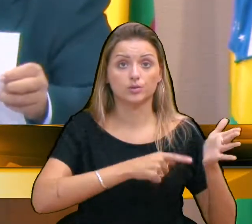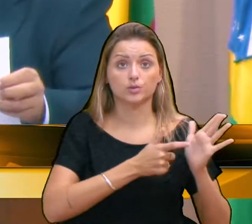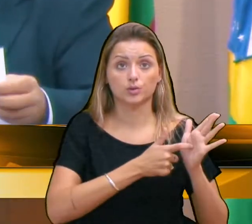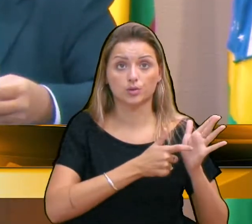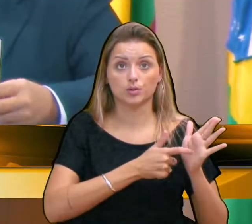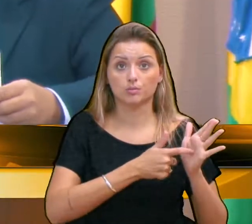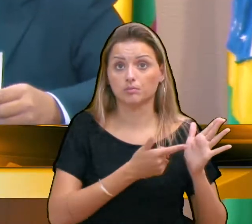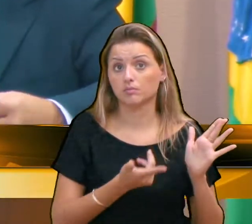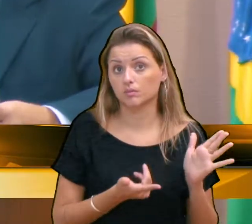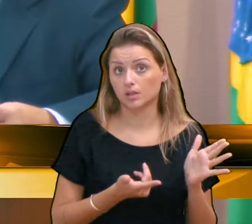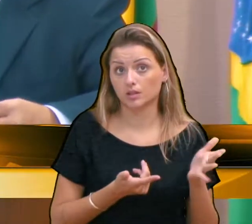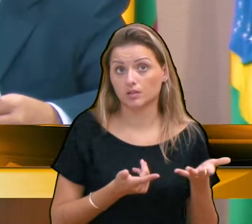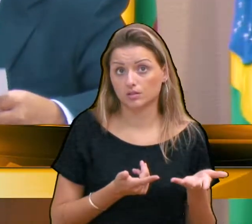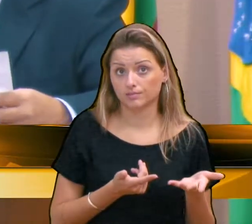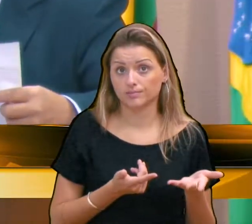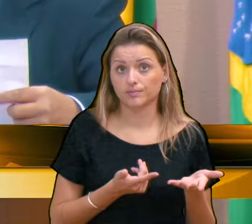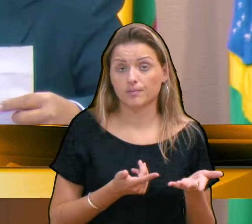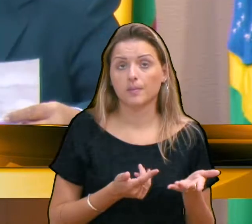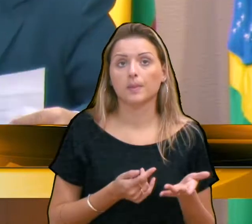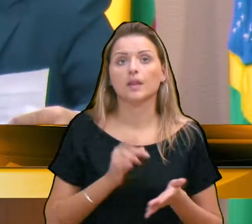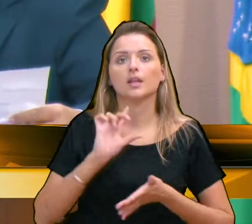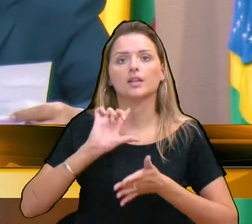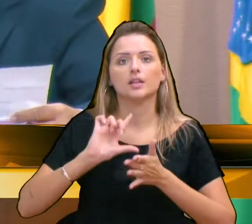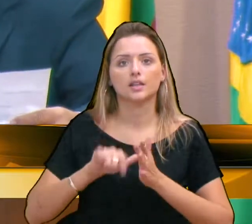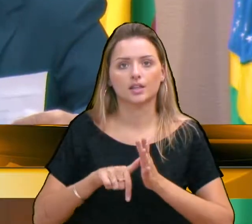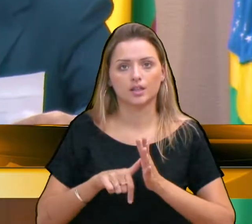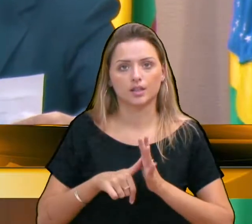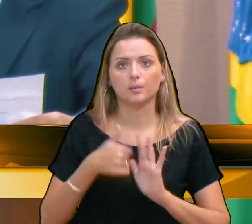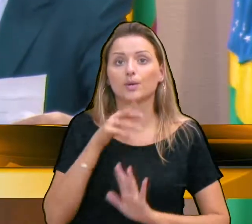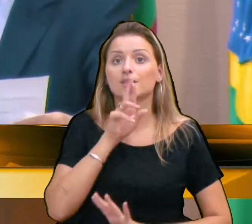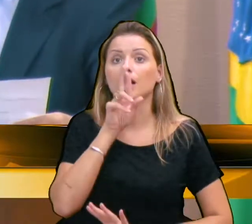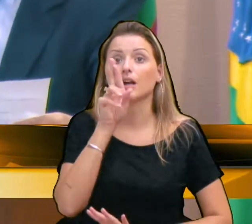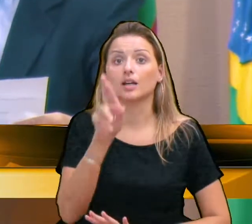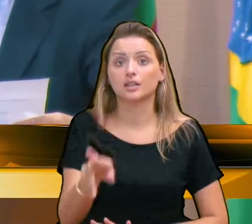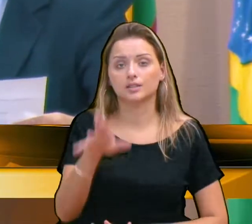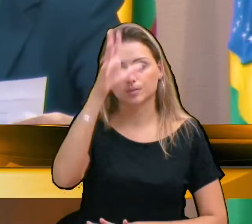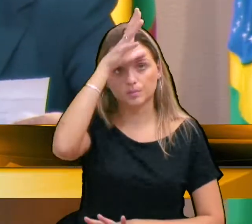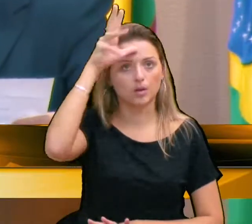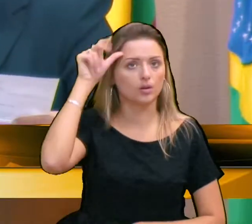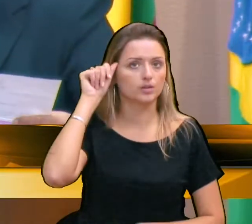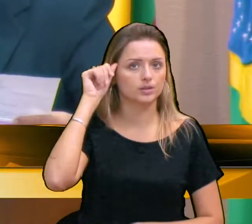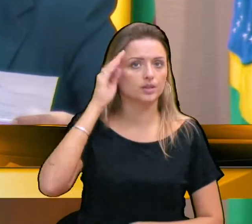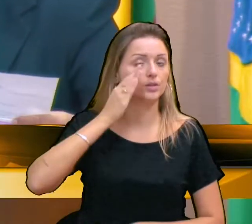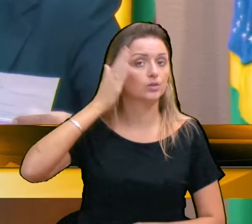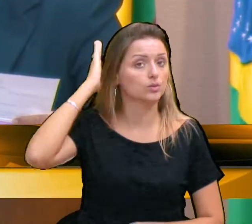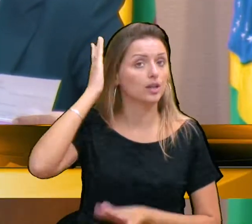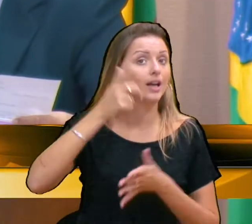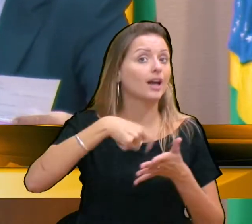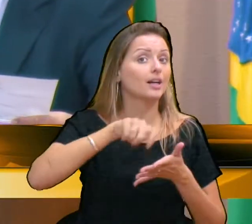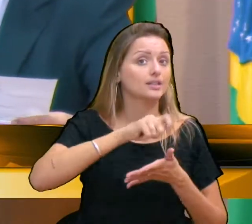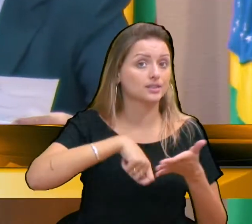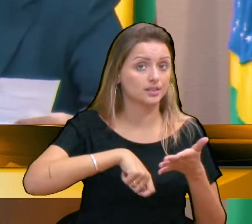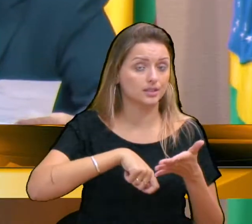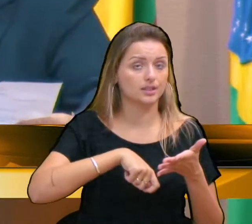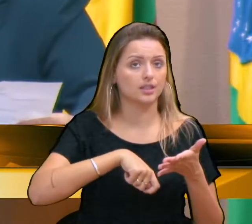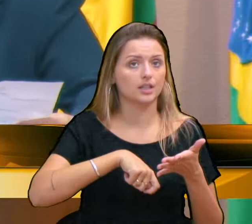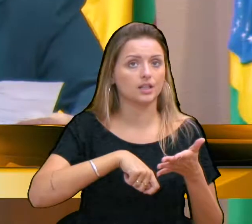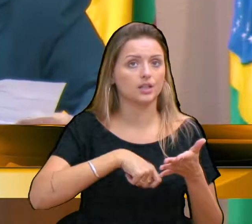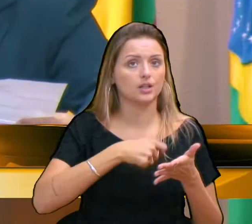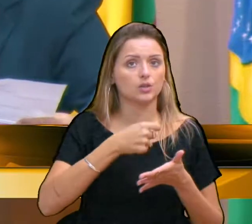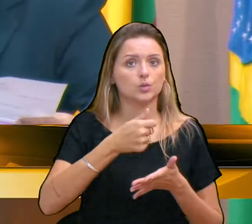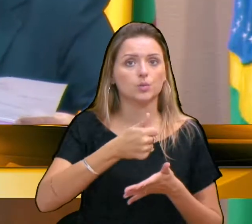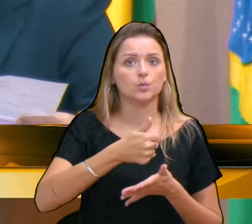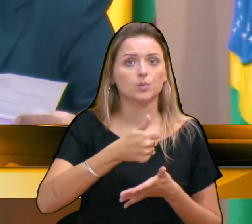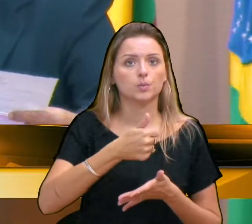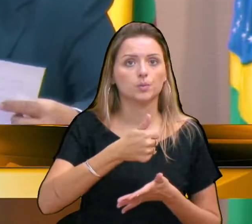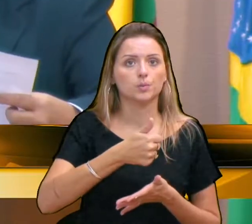isso é um documento público. E o documento do Executivo Municipal, assinado pelo